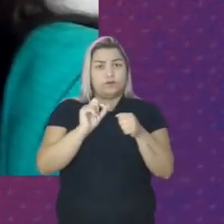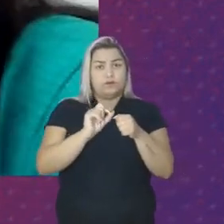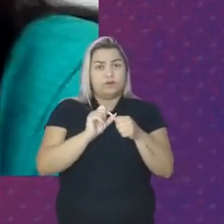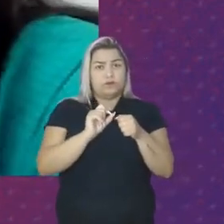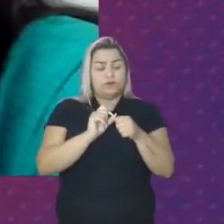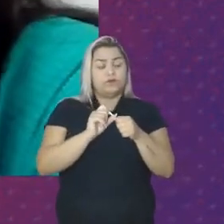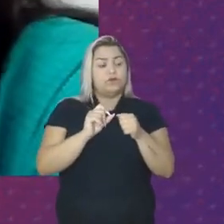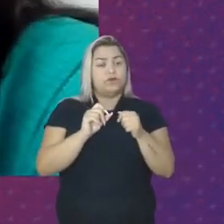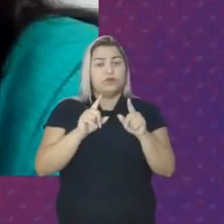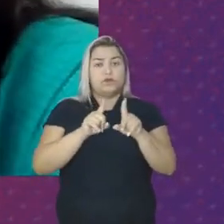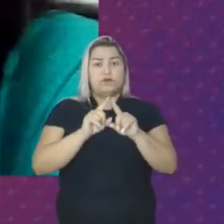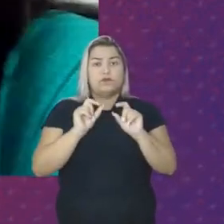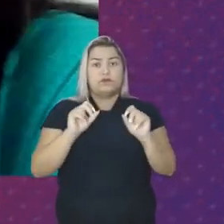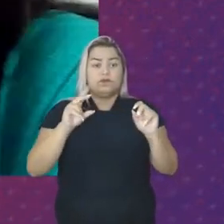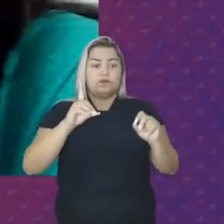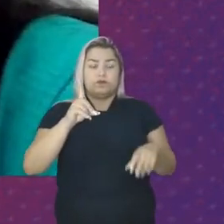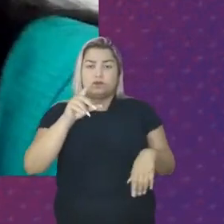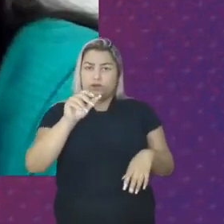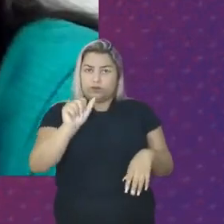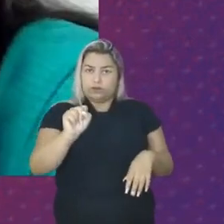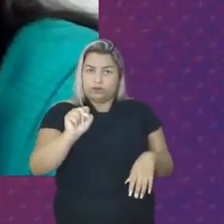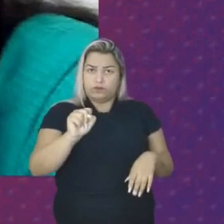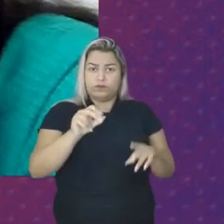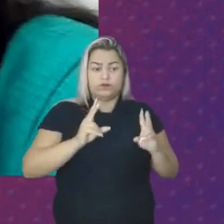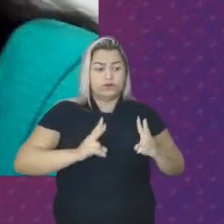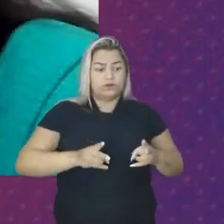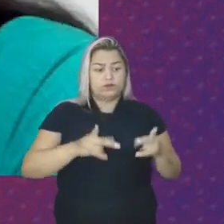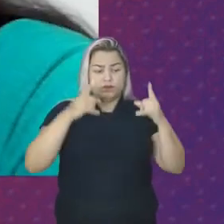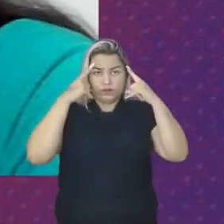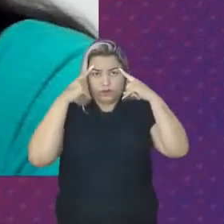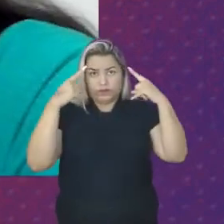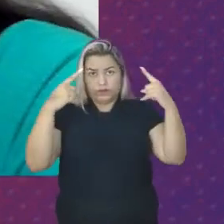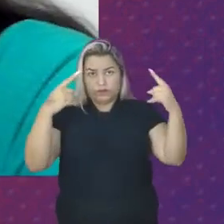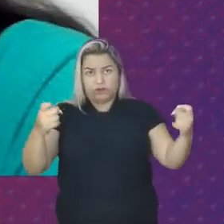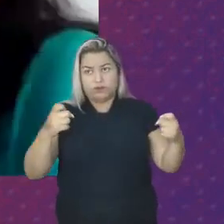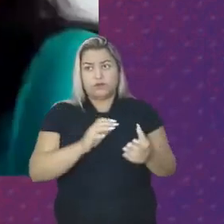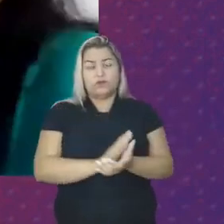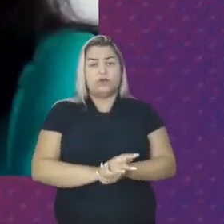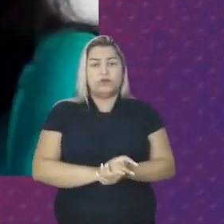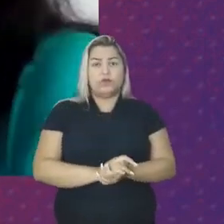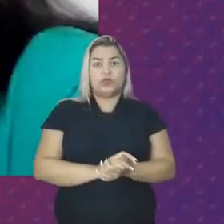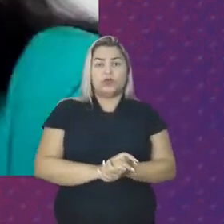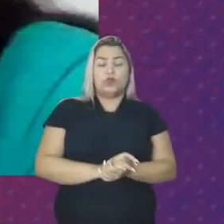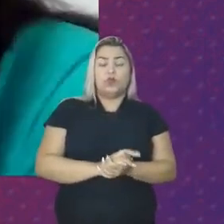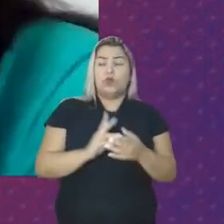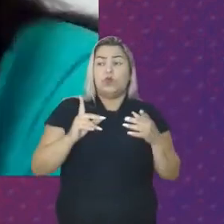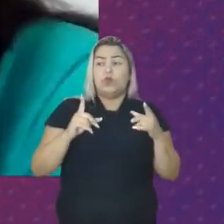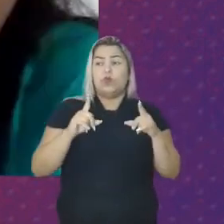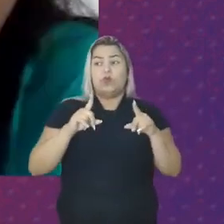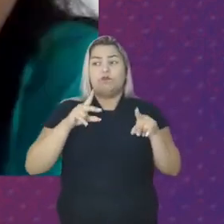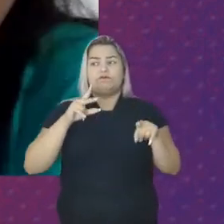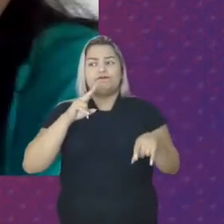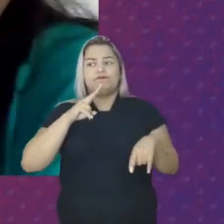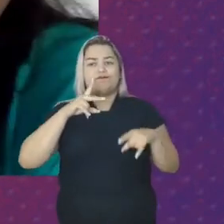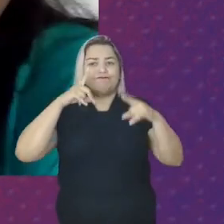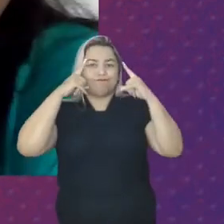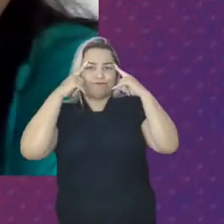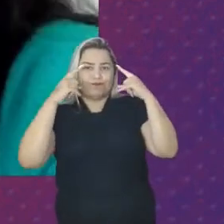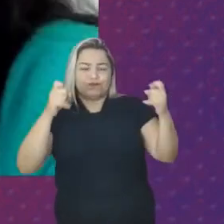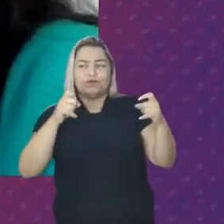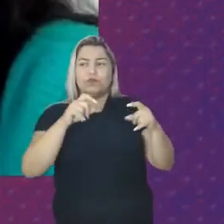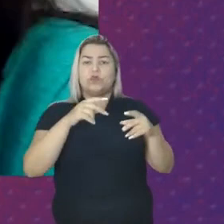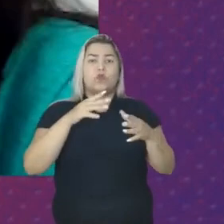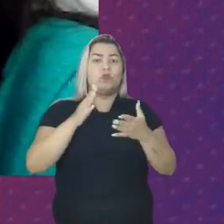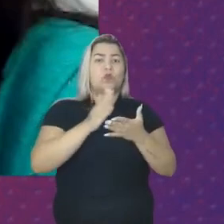o recorte sobre os dados específicos dessa violência, faz o recorte sobre agressor, sobre as vítimas agredidas, os tipos